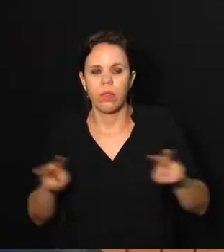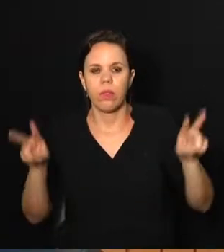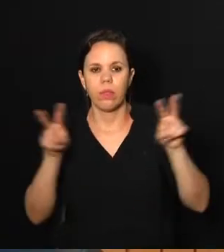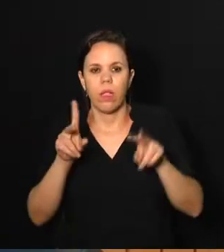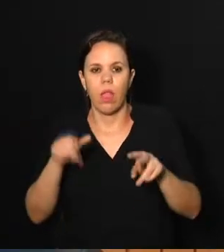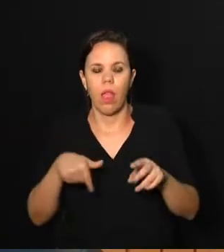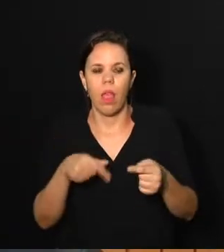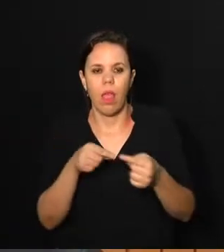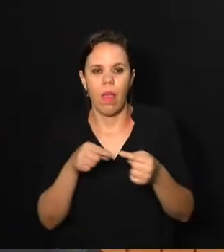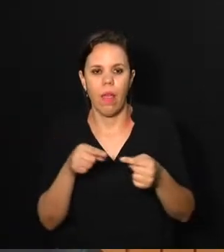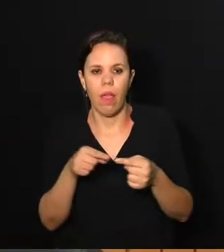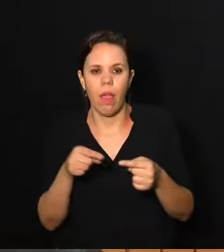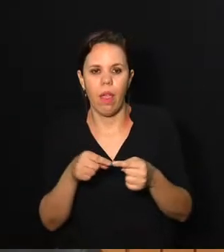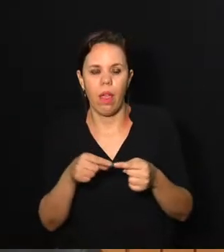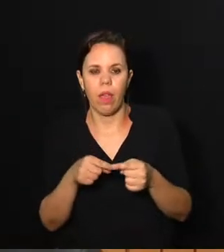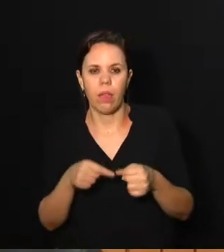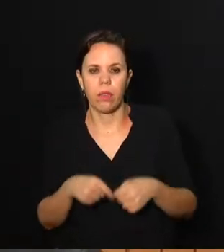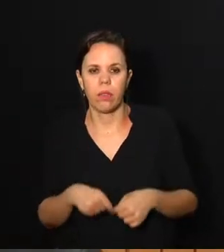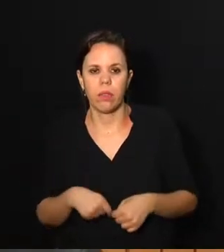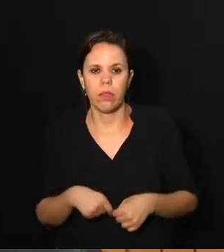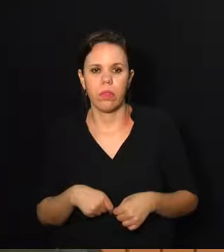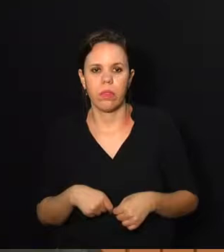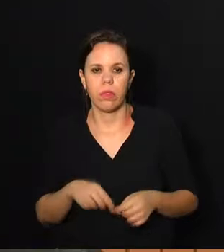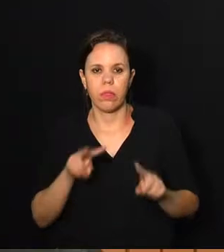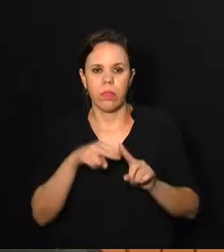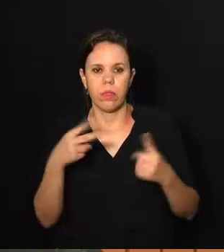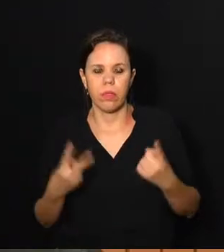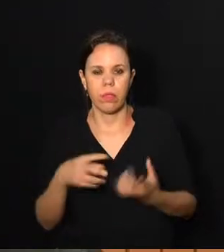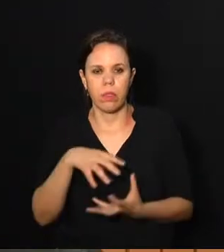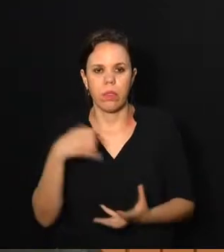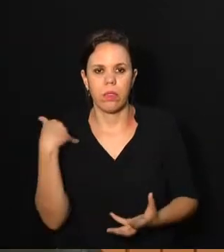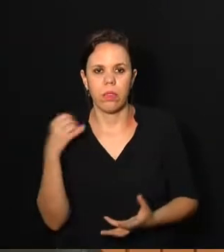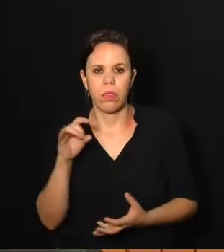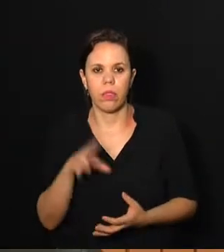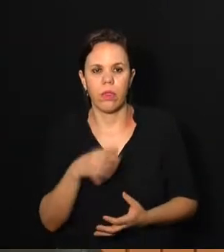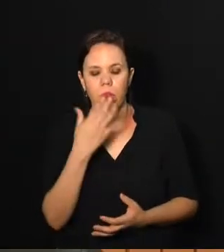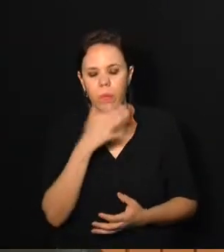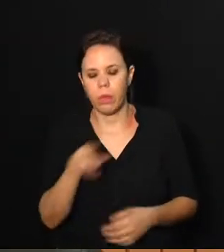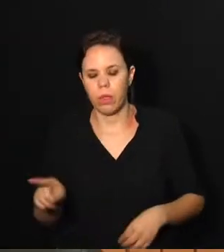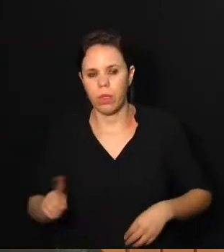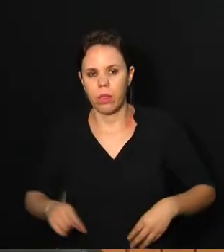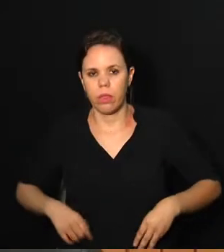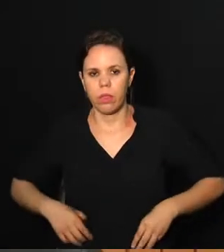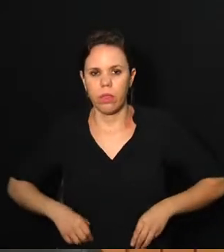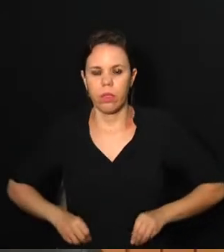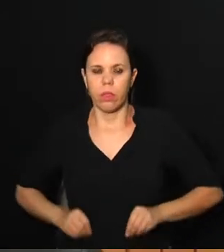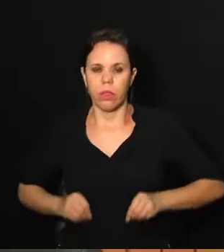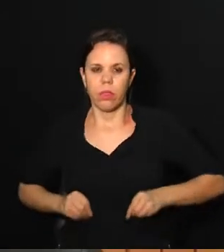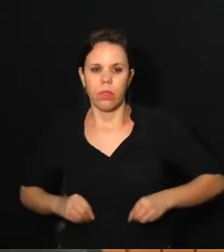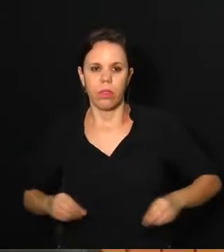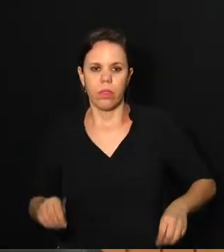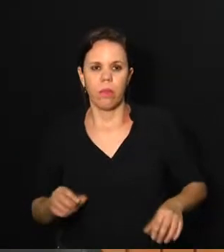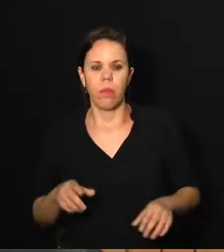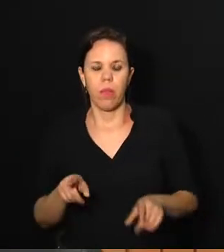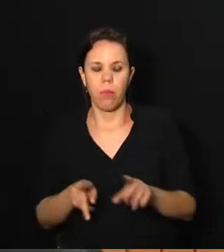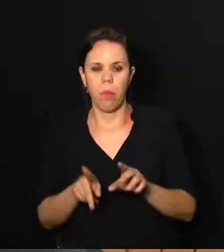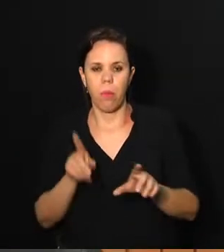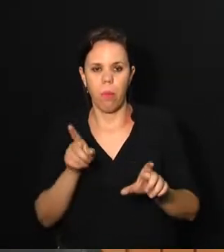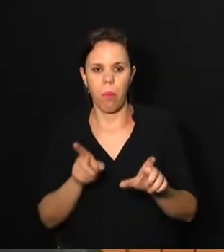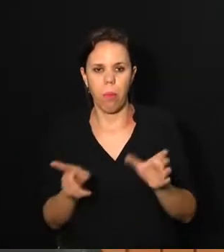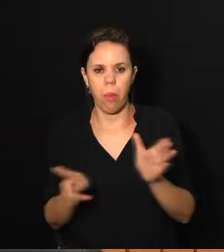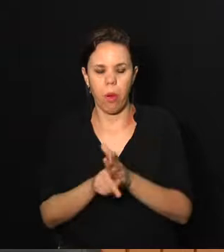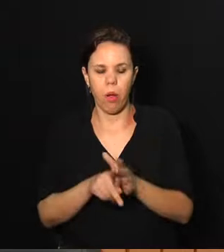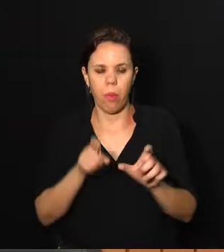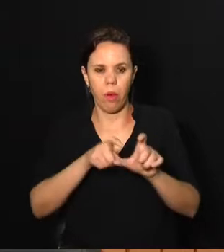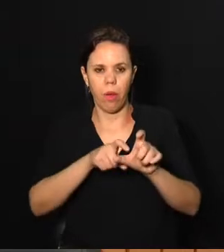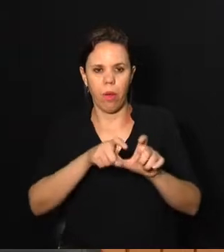é correspondente à perspectiva do idoso, não como criança, mas como ser autônomo. Então,